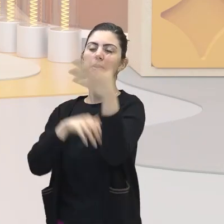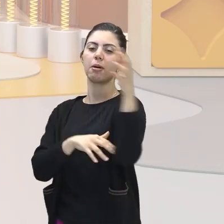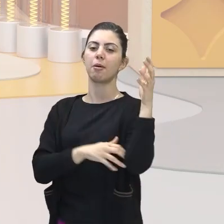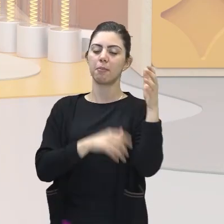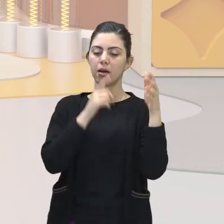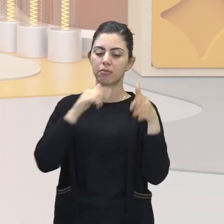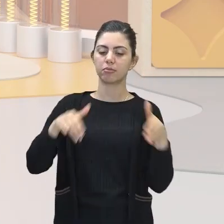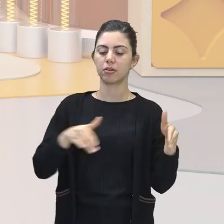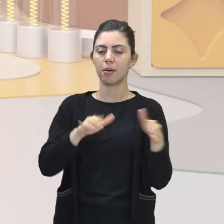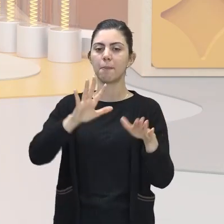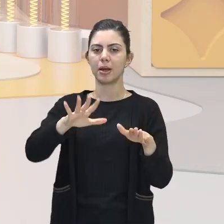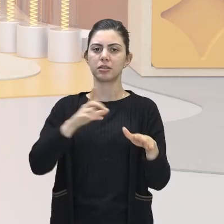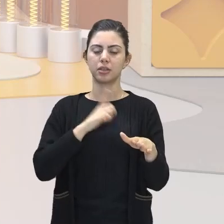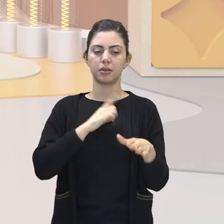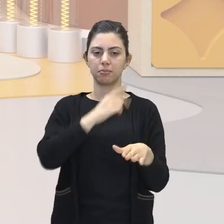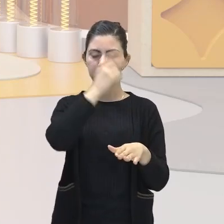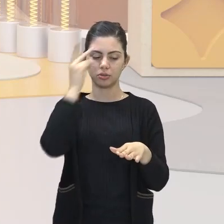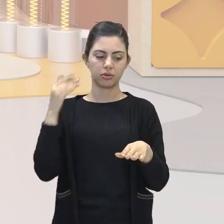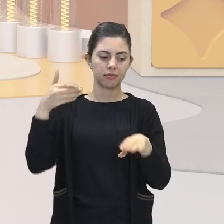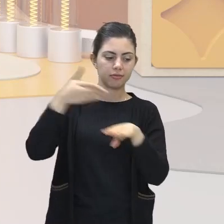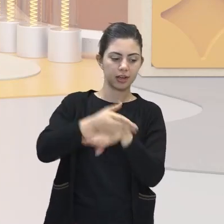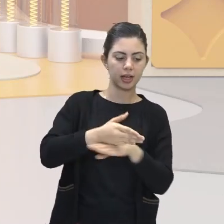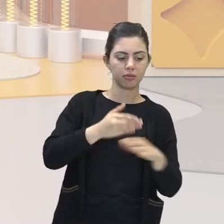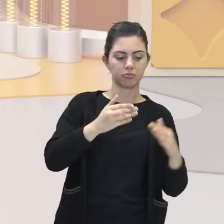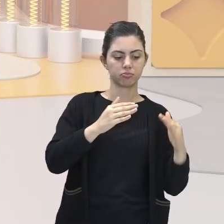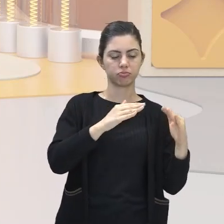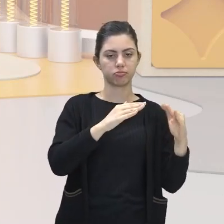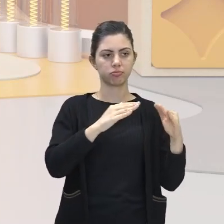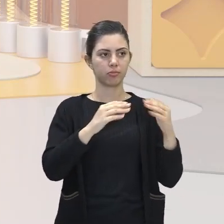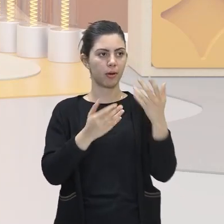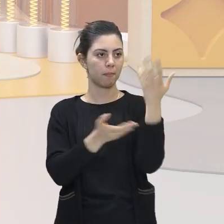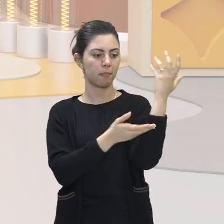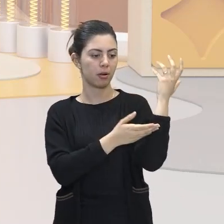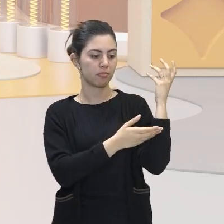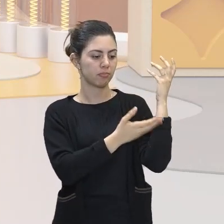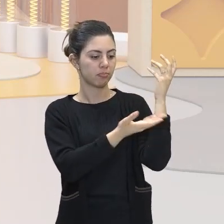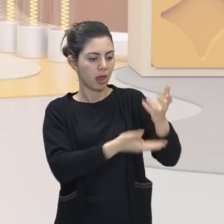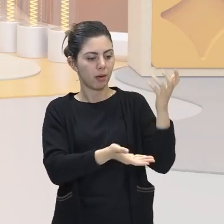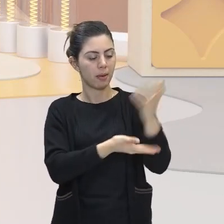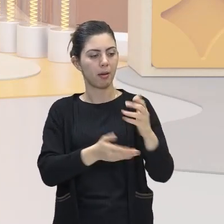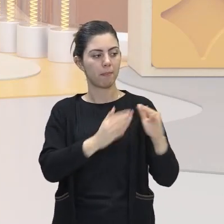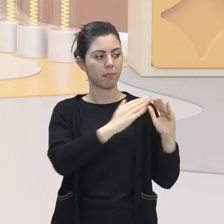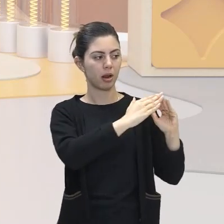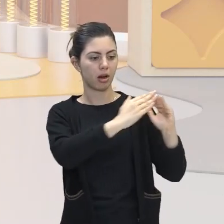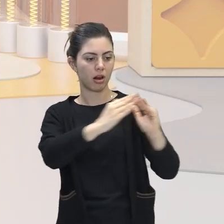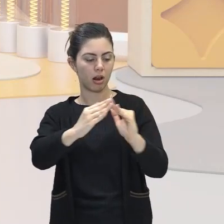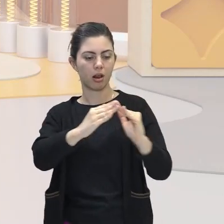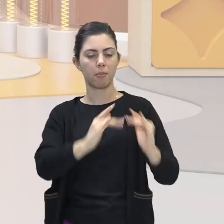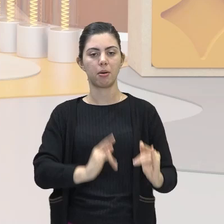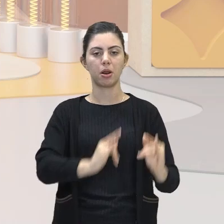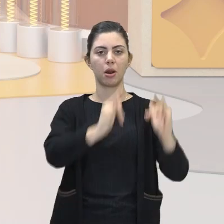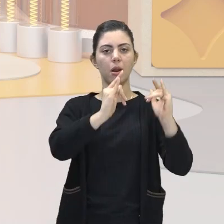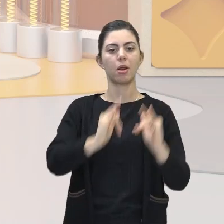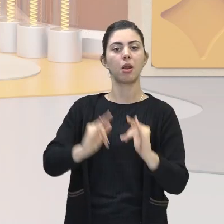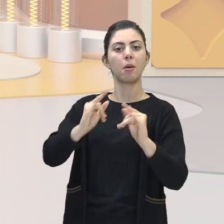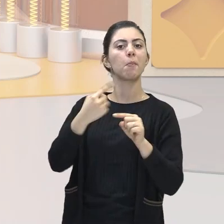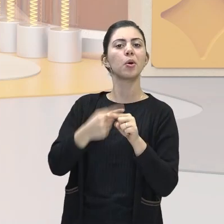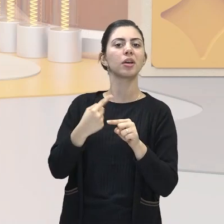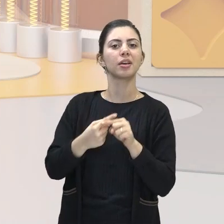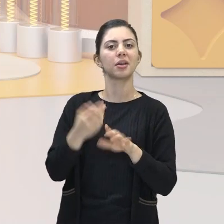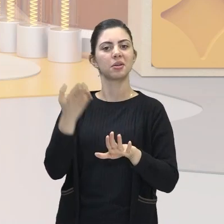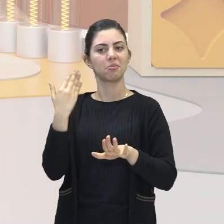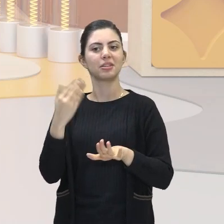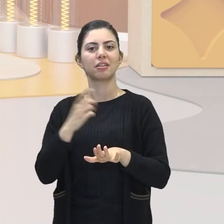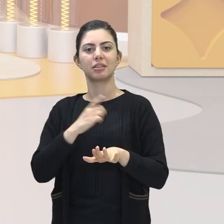vai crescendo cada vez mais, consequentemente é porque tem muitas pessoas vivendo nessas áreas aqui. O que antes era uma